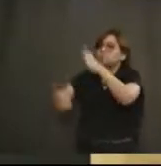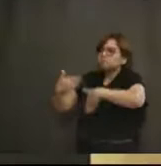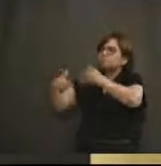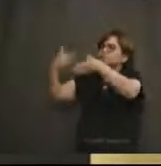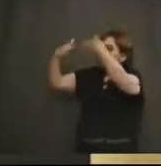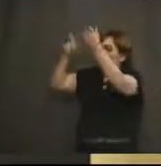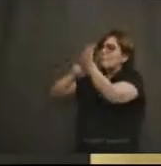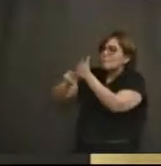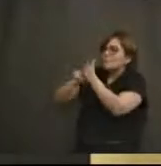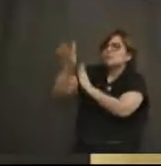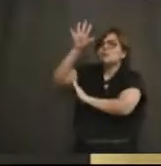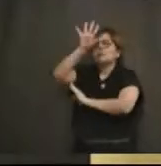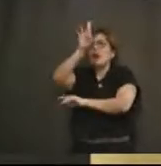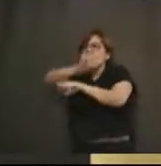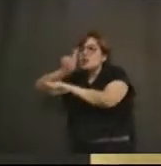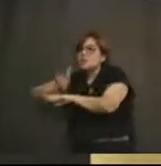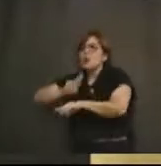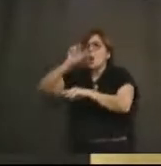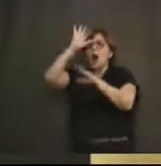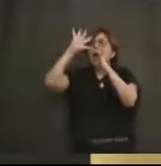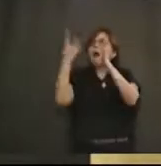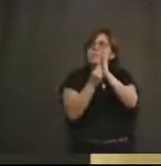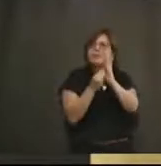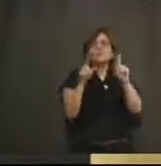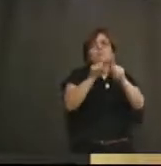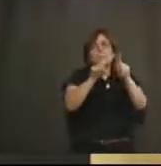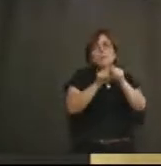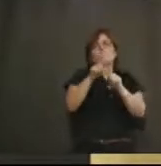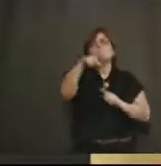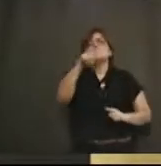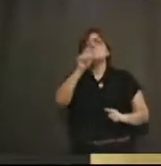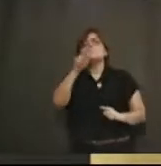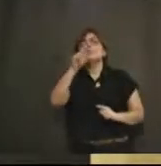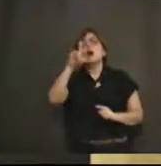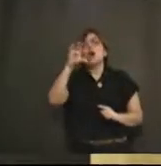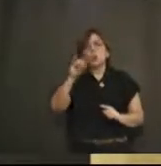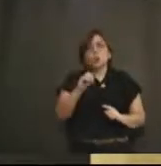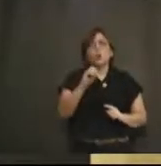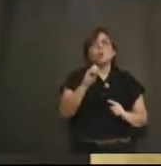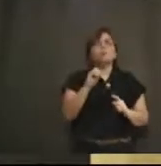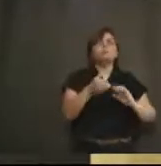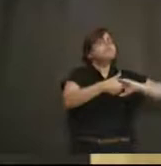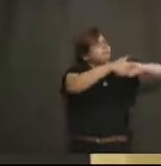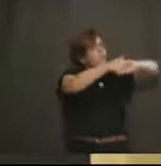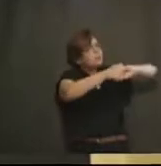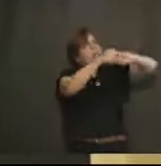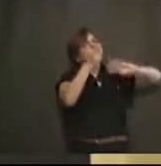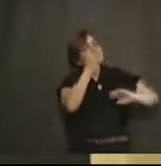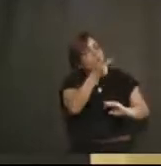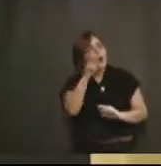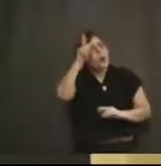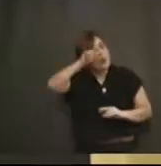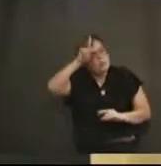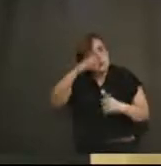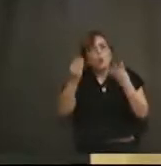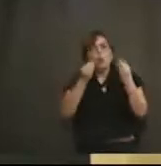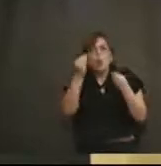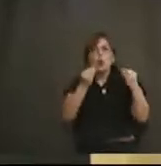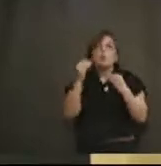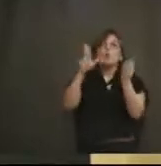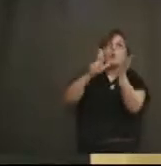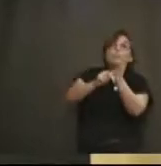amazônica. O professor Paulo Rufino também, quando chegou, me falava, cumprimentou e falou de como a universidade tem